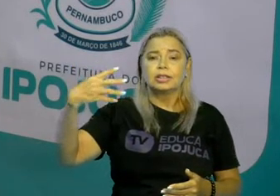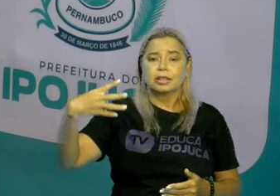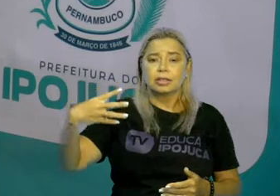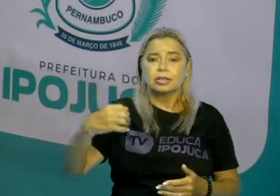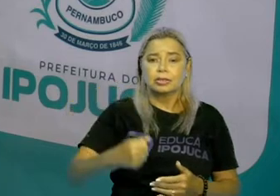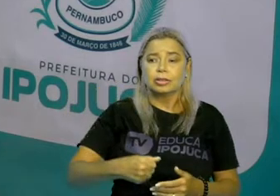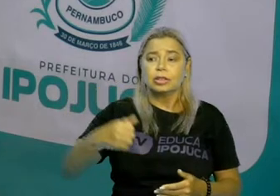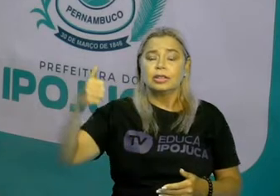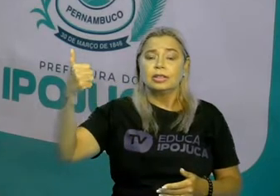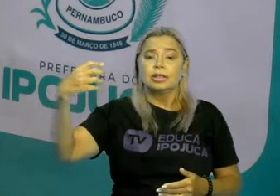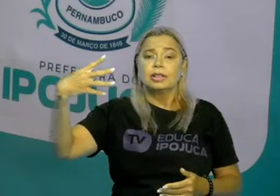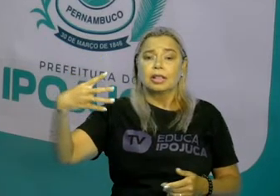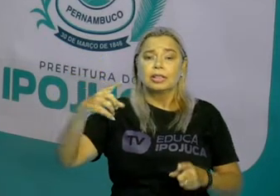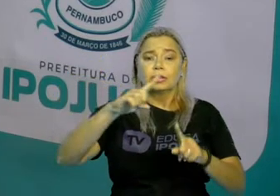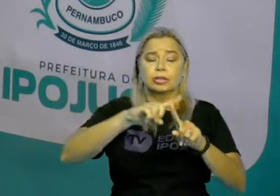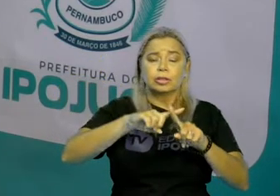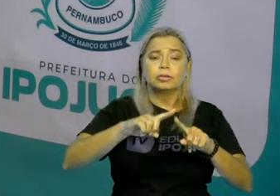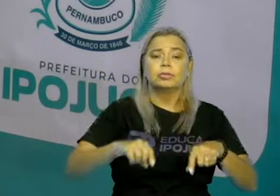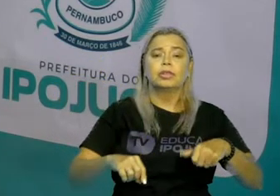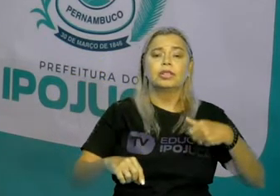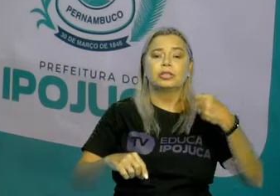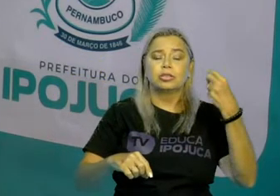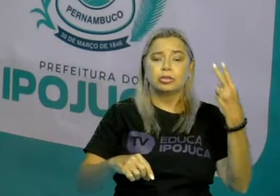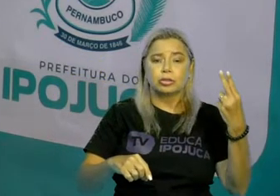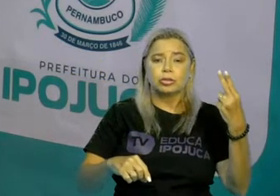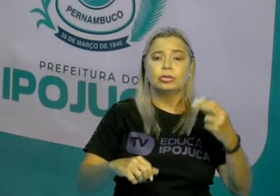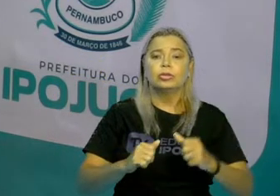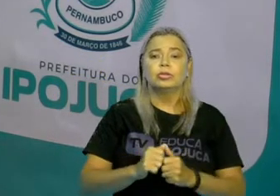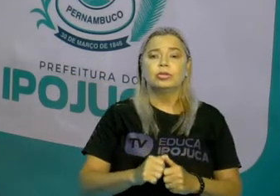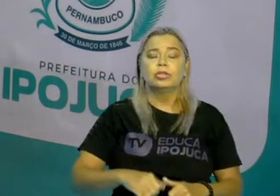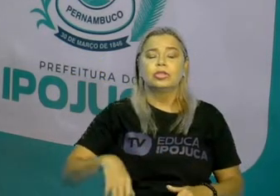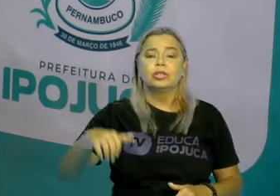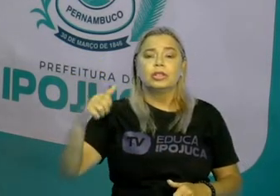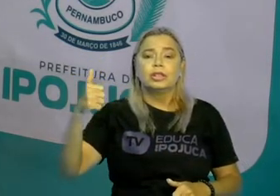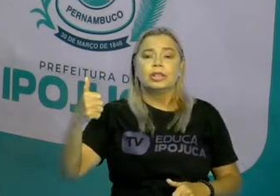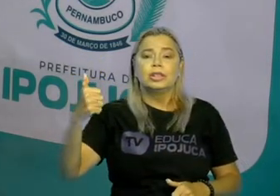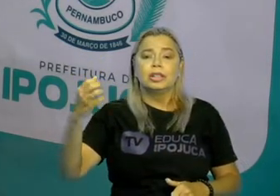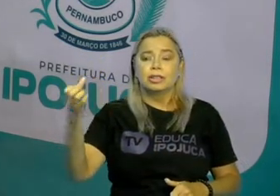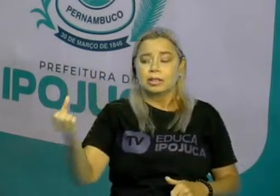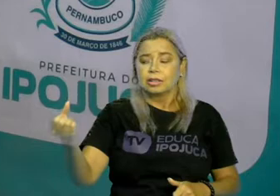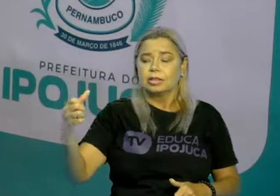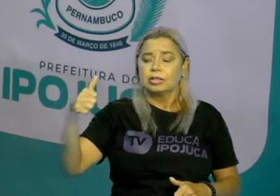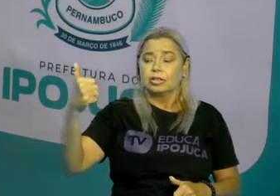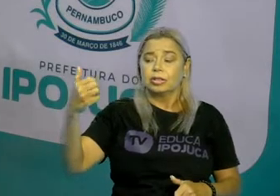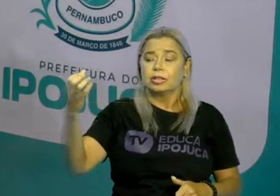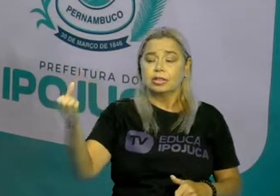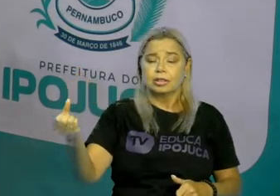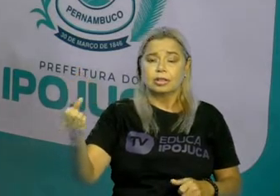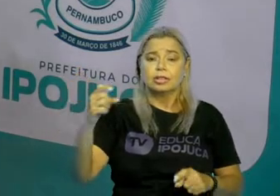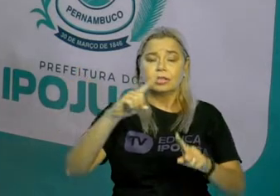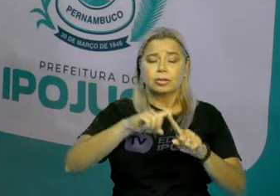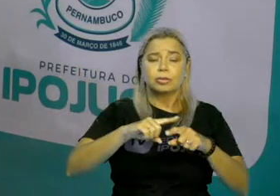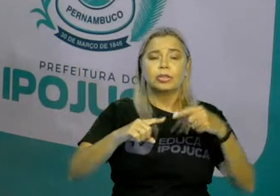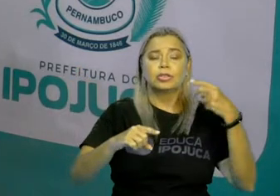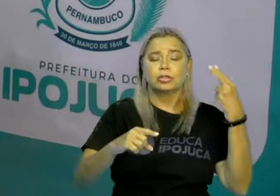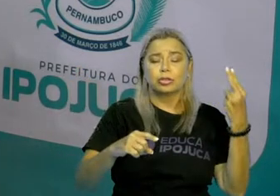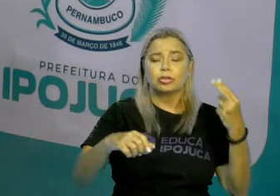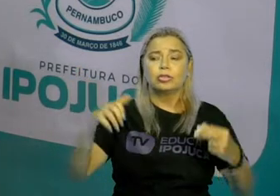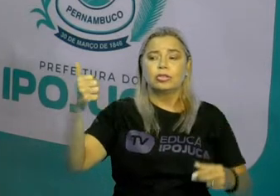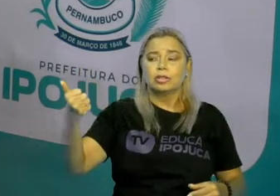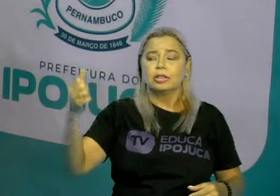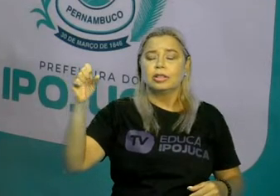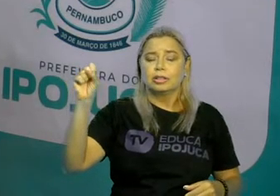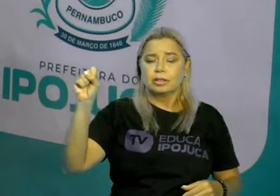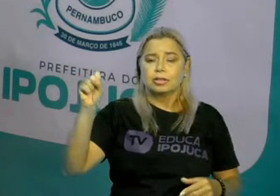14 com mais dois 15 e 16 dezesseis com mais dois 1718